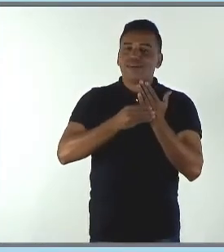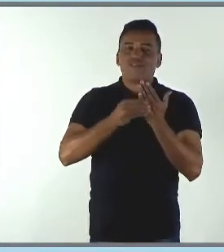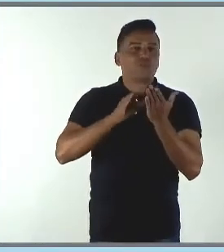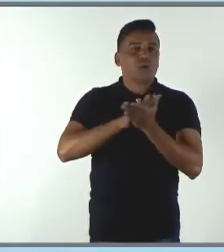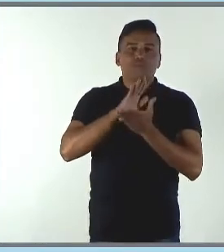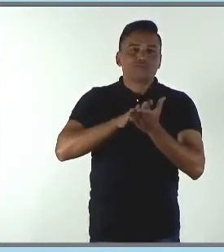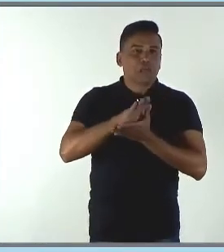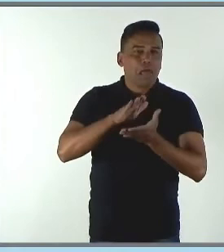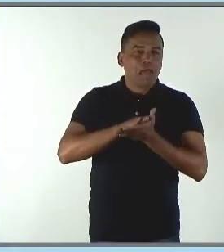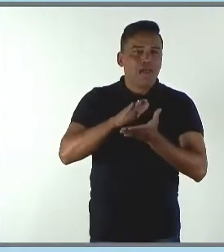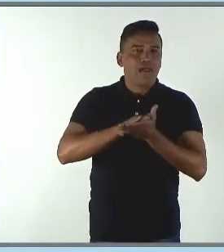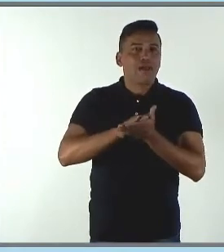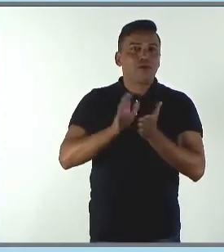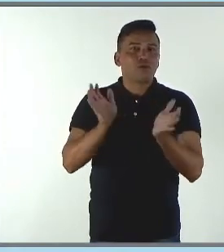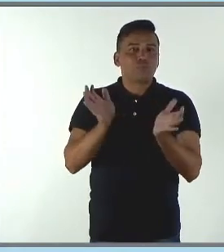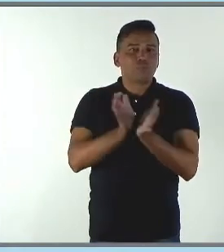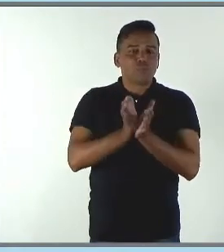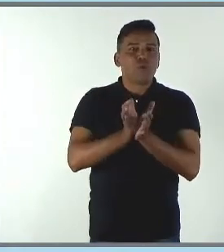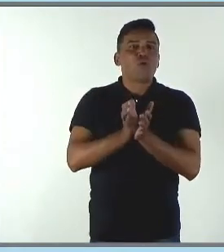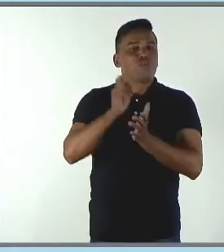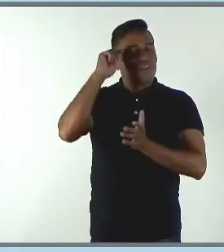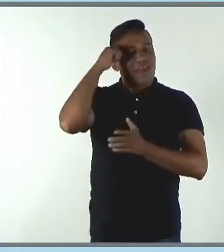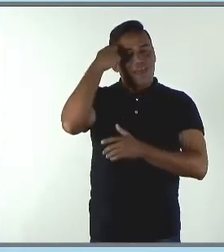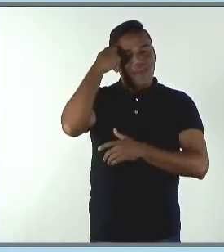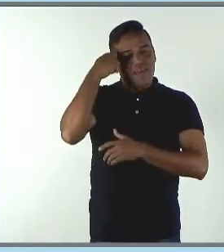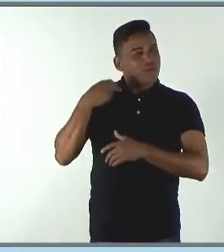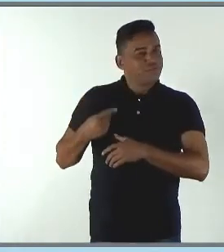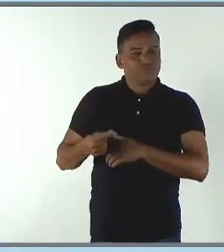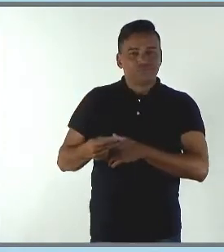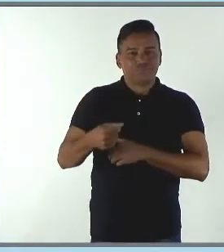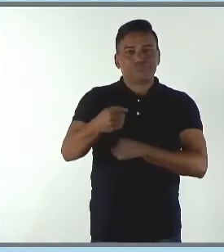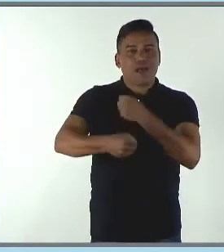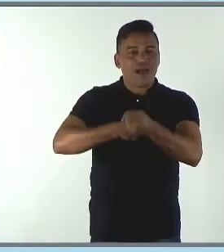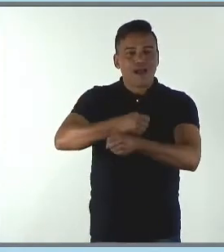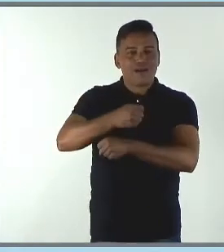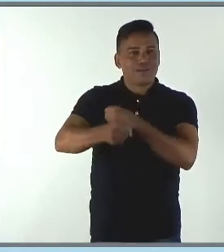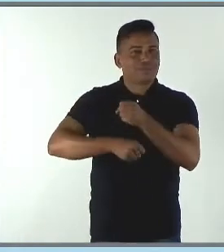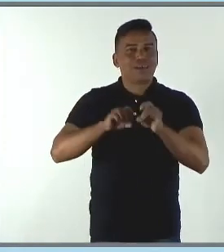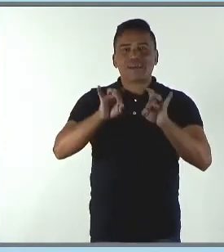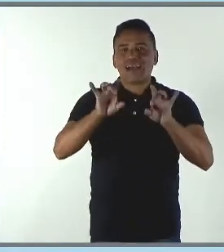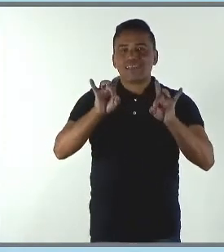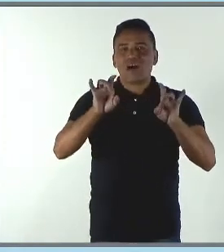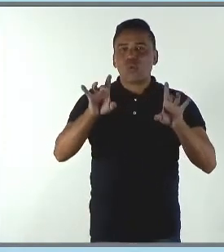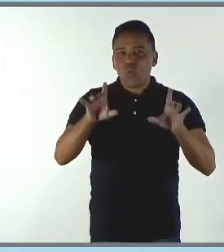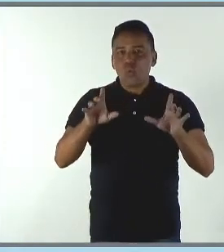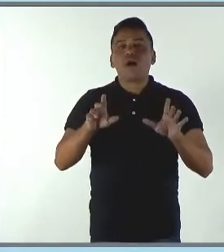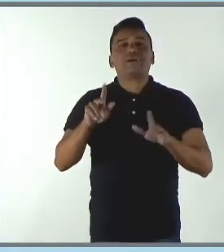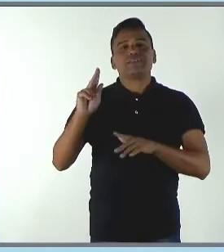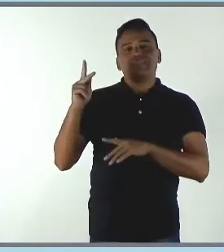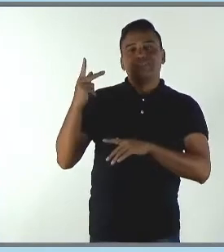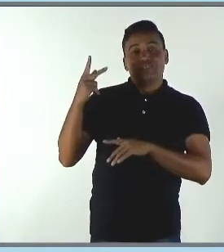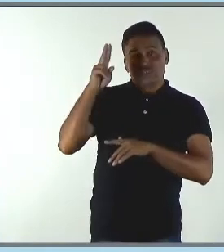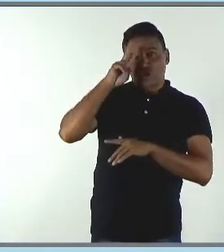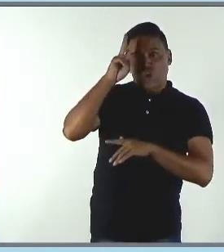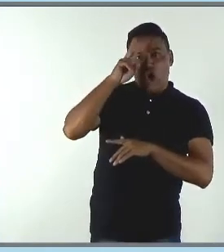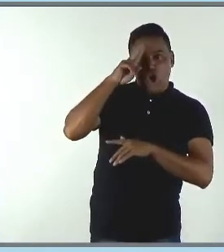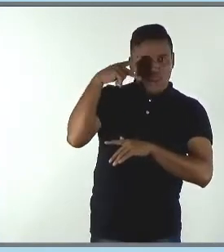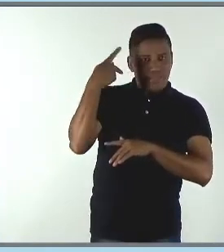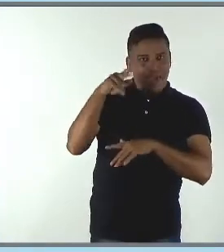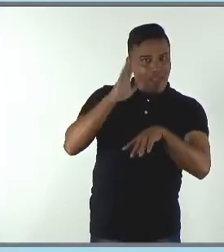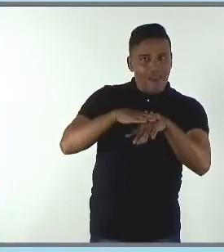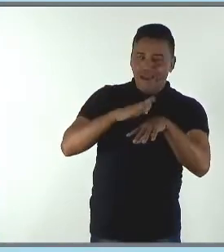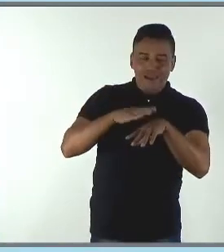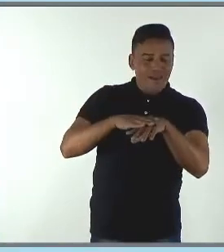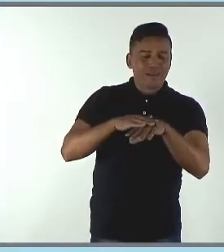Elas são mais ou menos contemporâneas, cada uma tem a sua história, cada uma num lugar, mas elas são mais ou menos